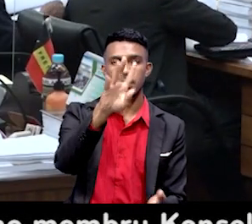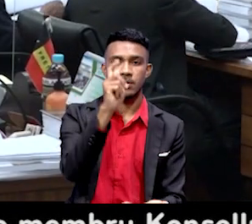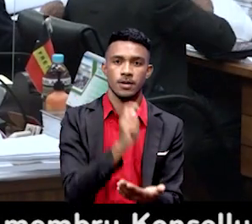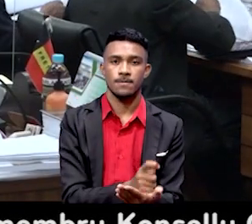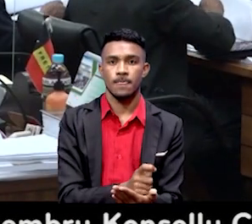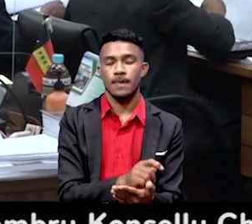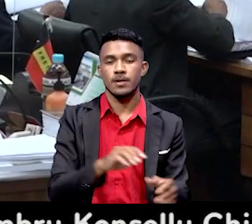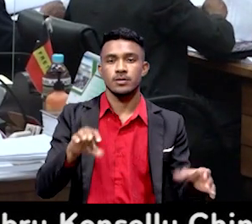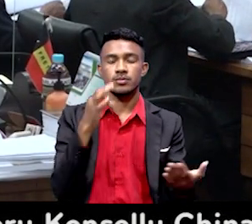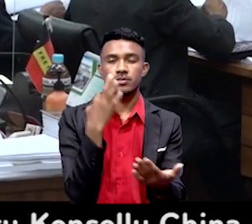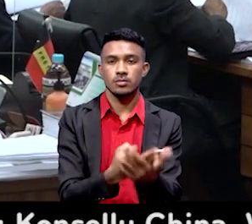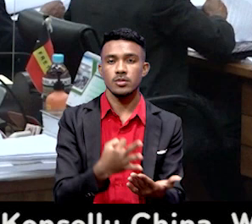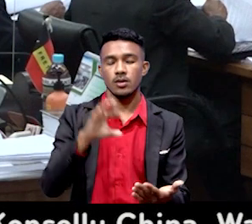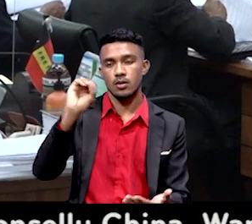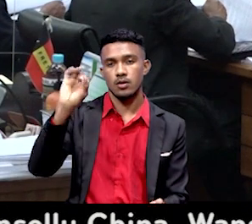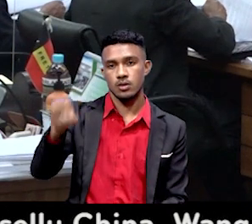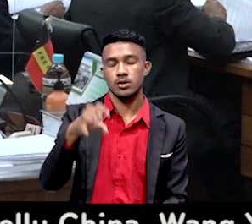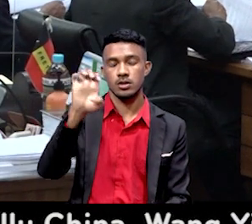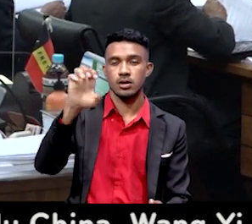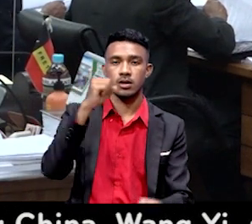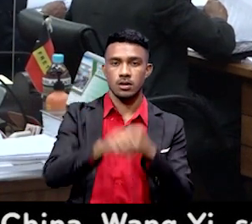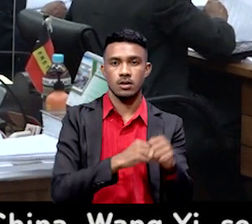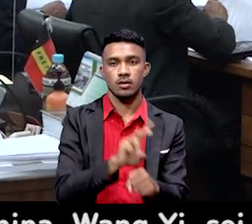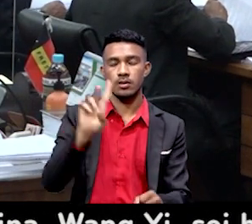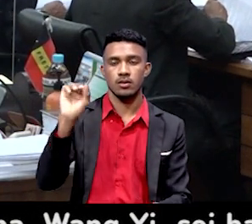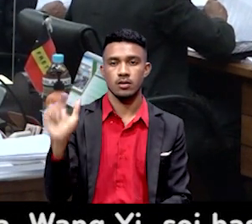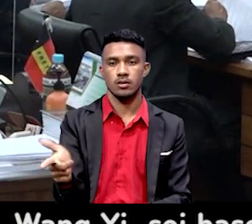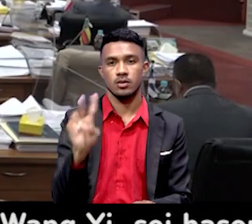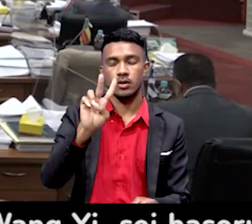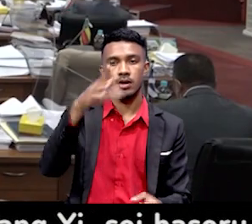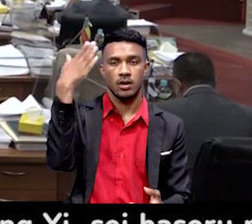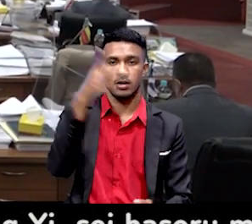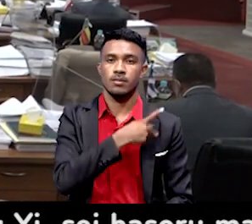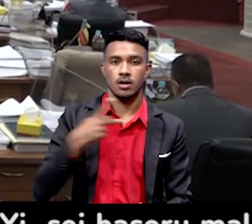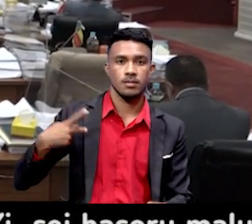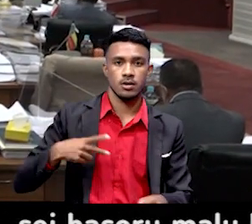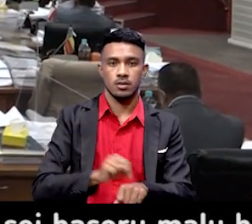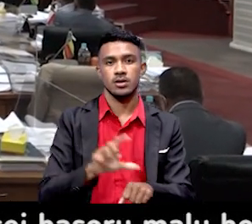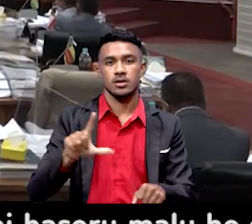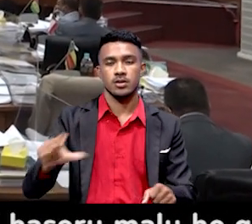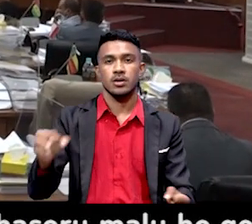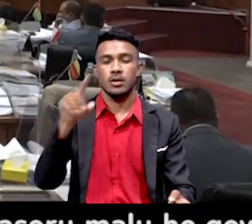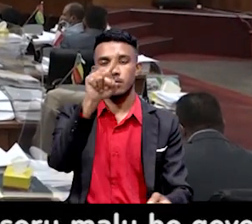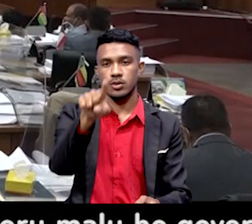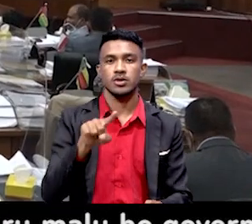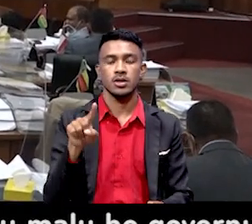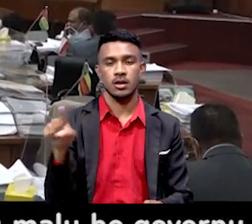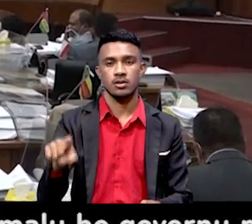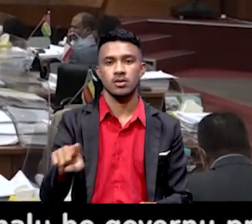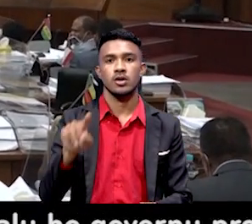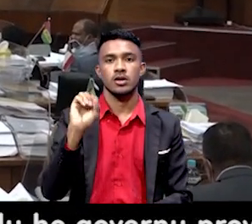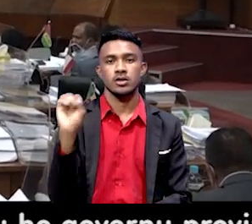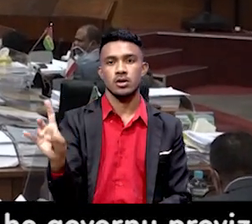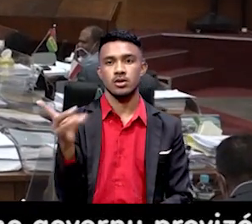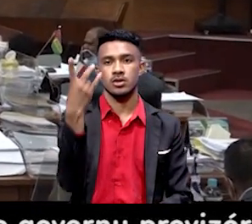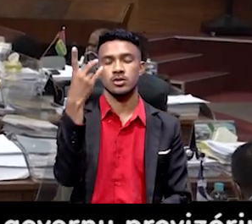batinan Rihunrua Ruanulu Resinrua, nebe daudaune iha Parlamento Nacional, retan redução por cento sanulu resinhitu.